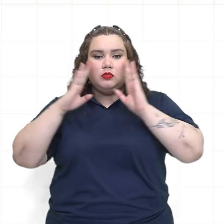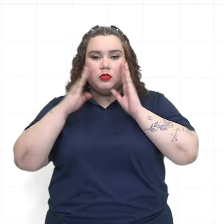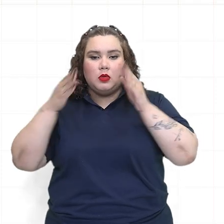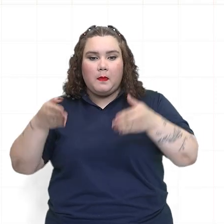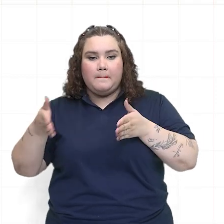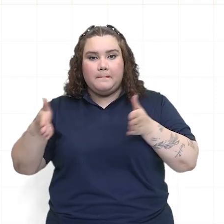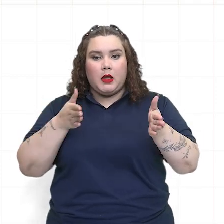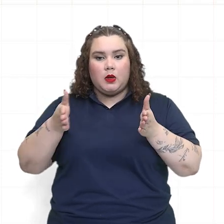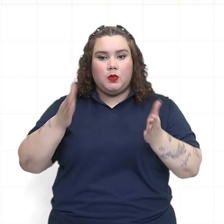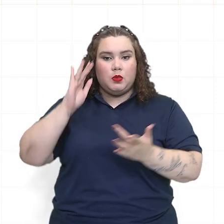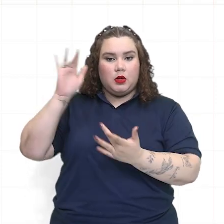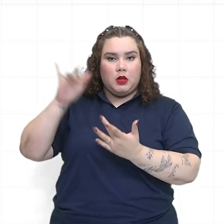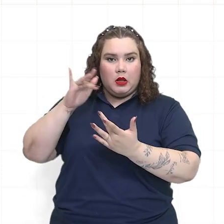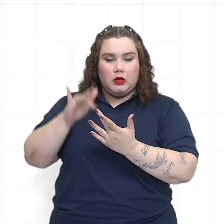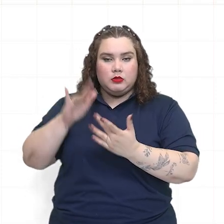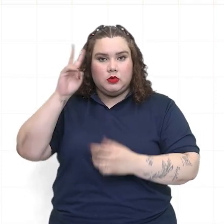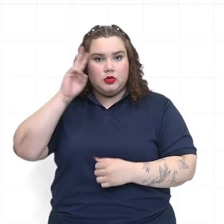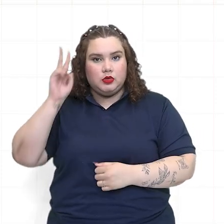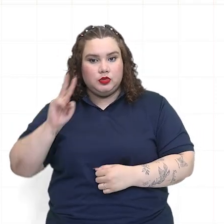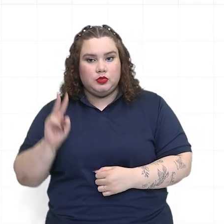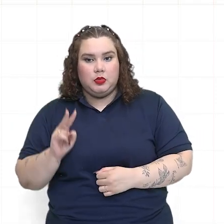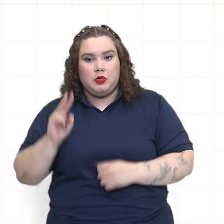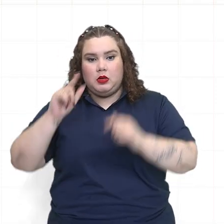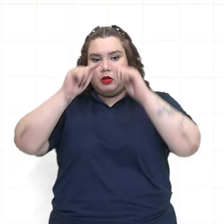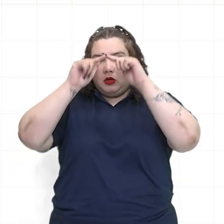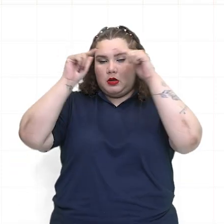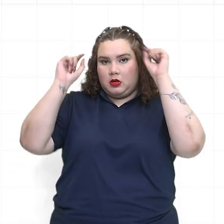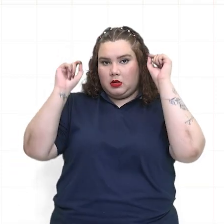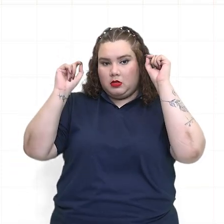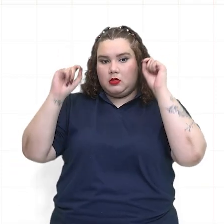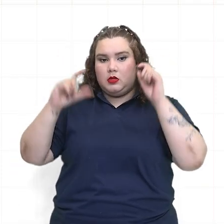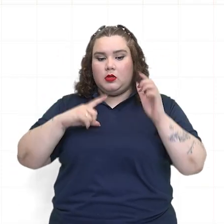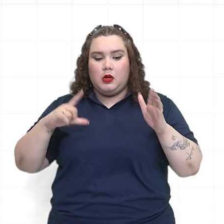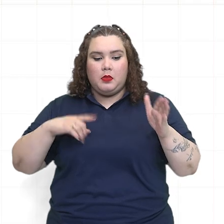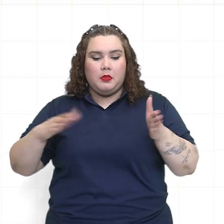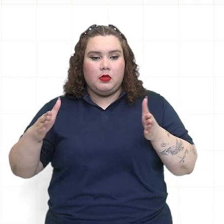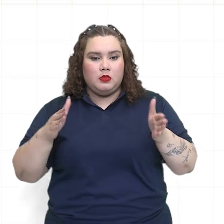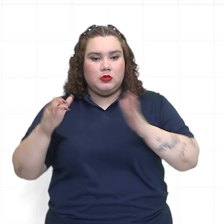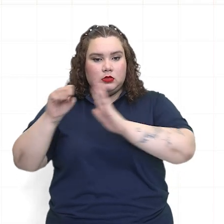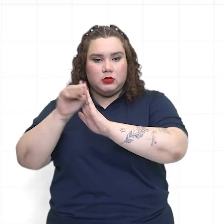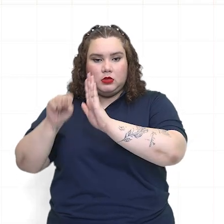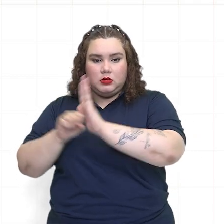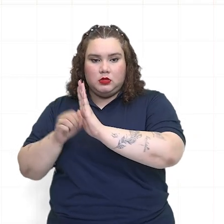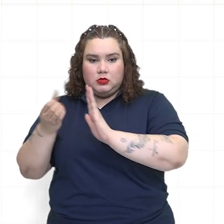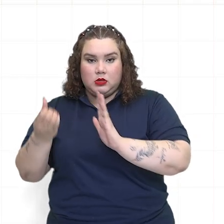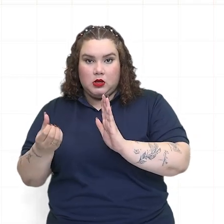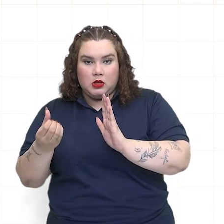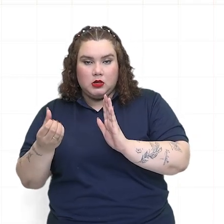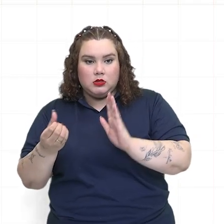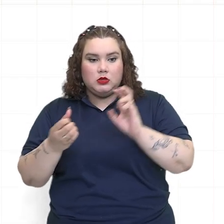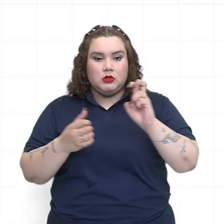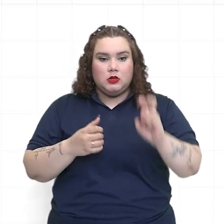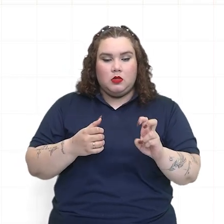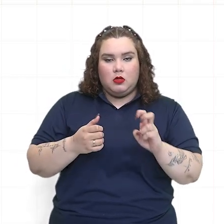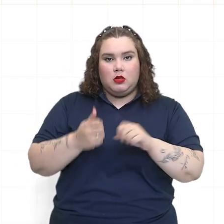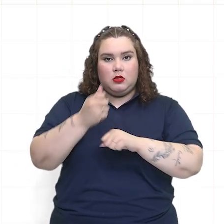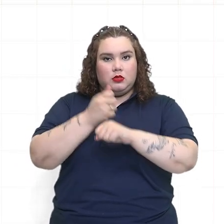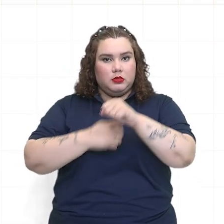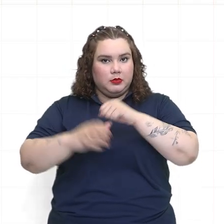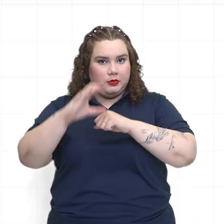no período clássico da história grega, né, está ali nos séculos 6 e